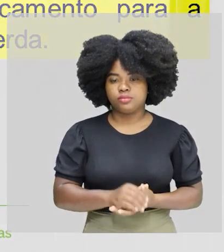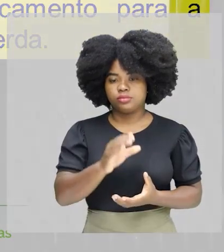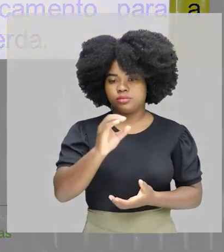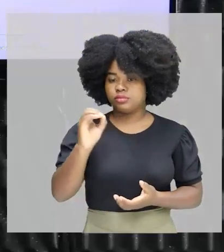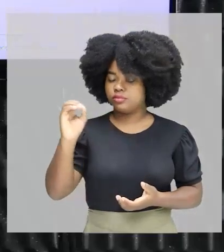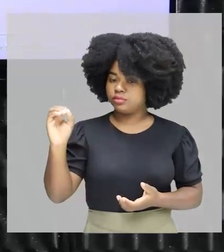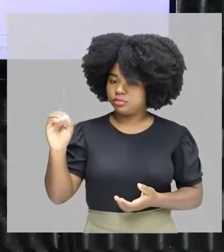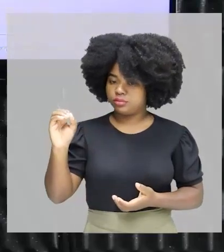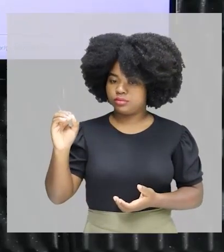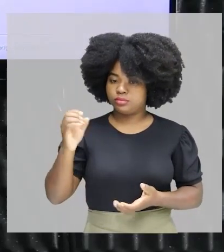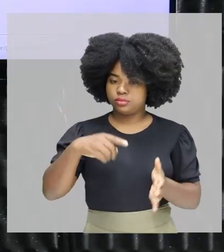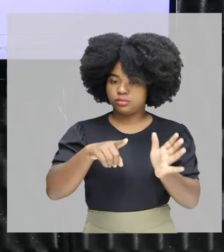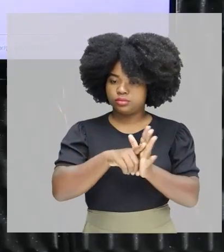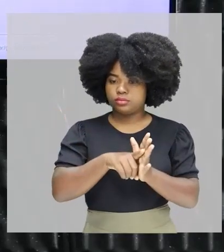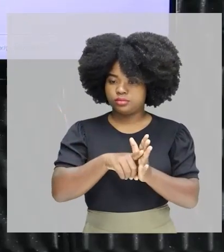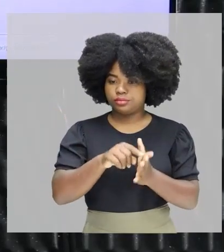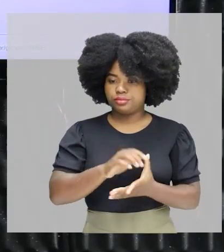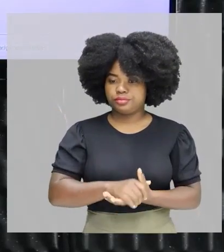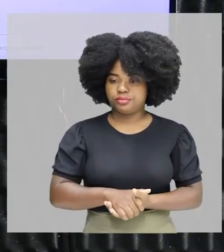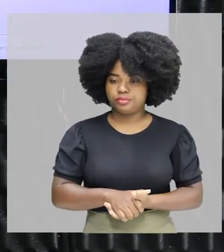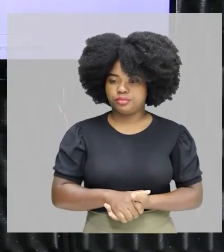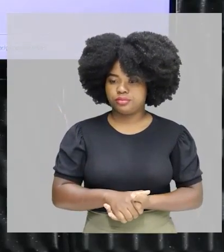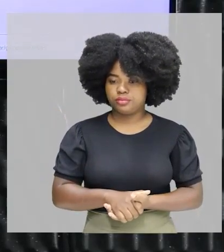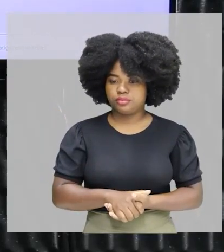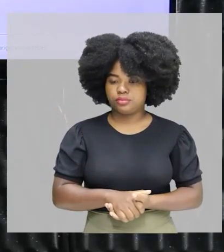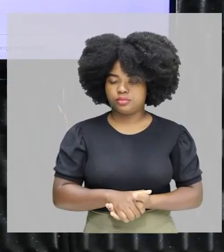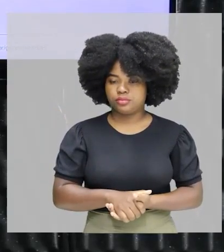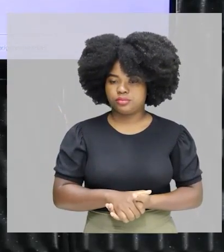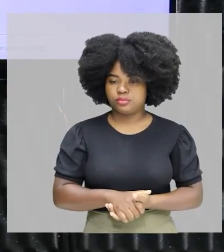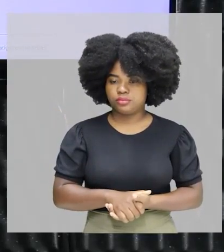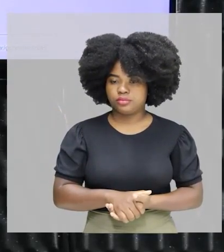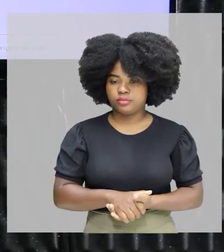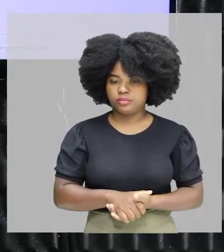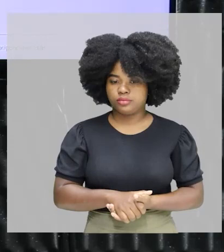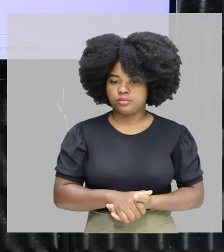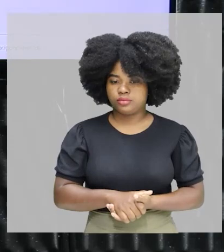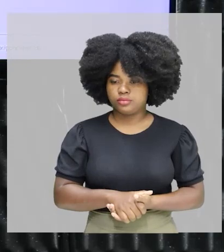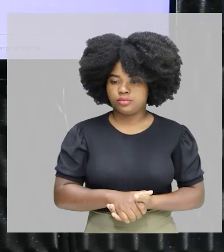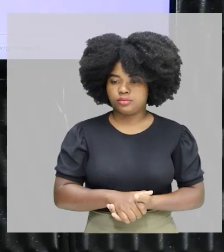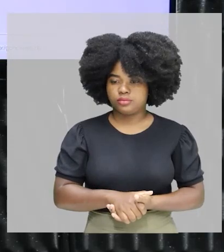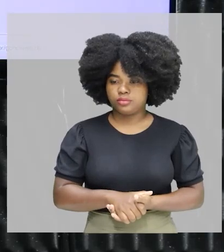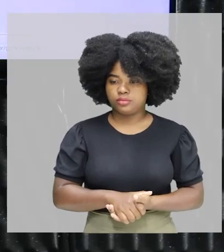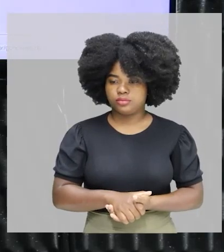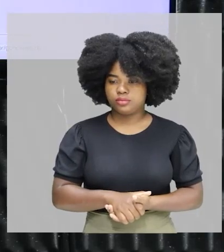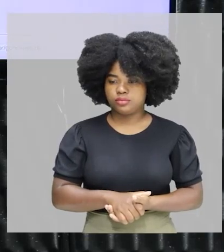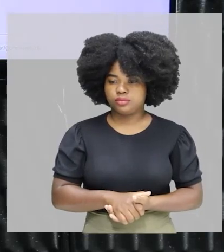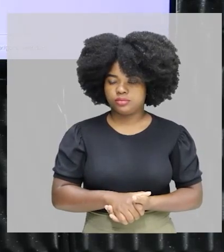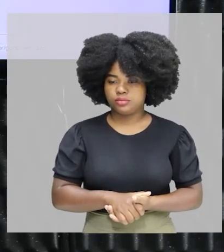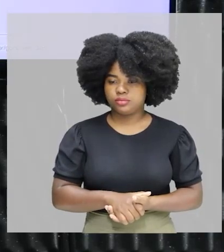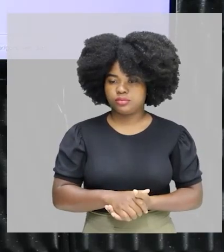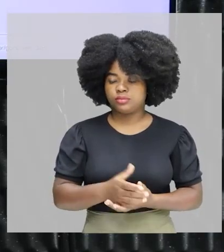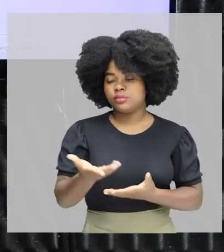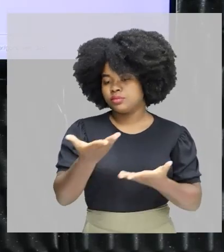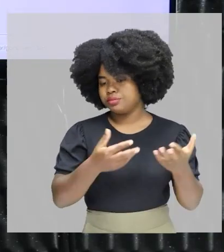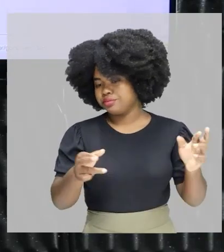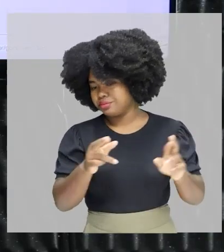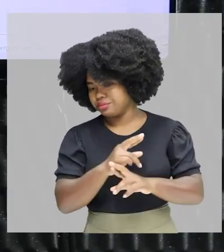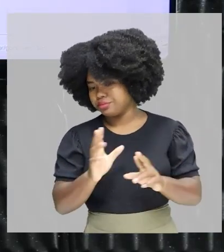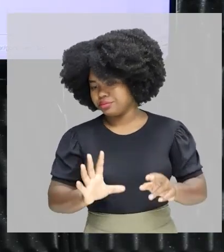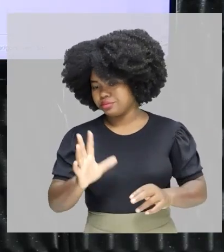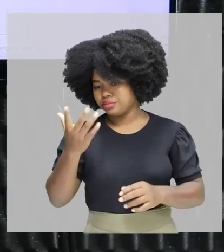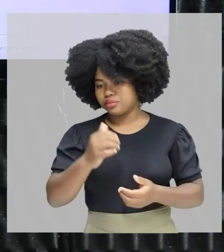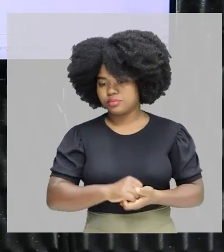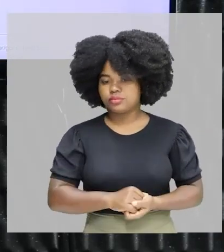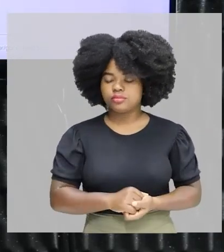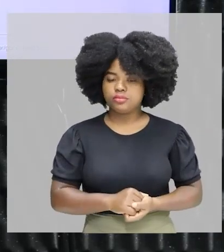carboxílico formado desse processo do ânion interagindo com a água, e essa interação irá